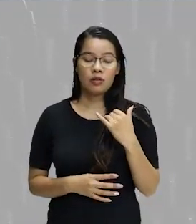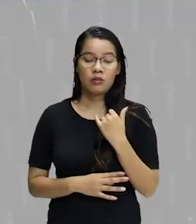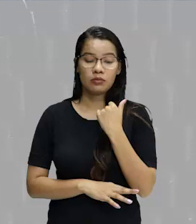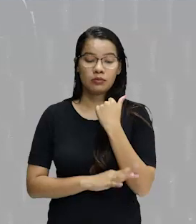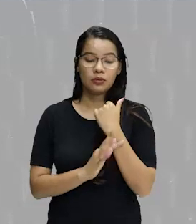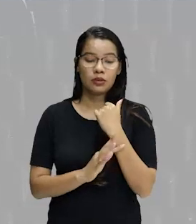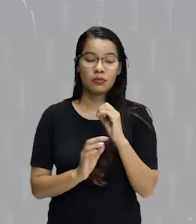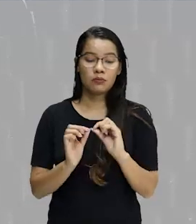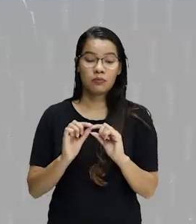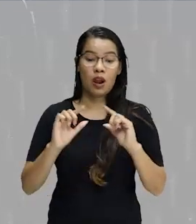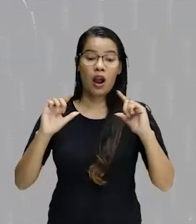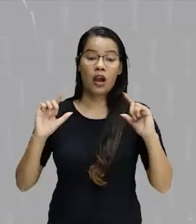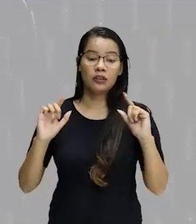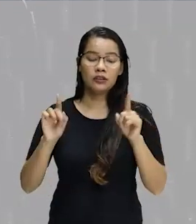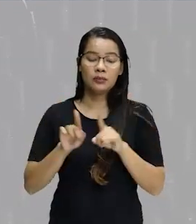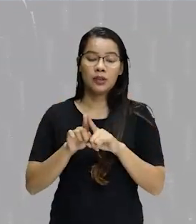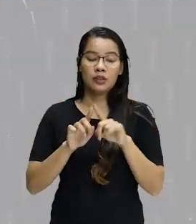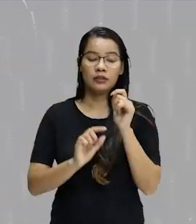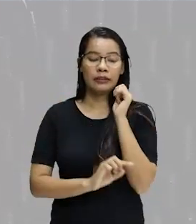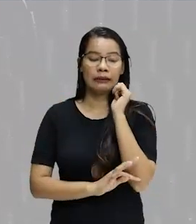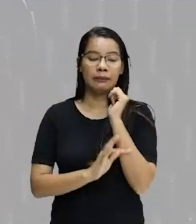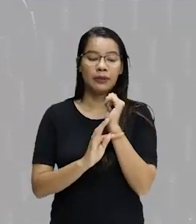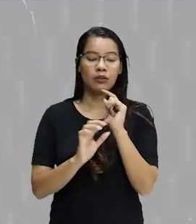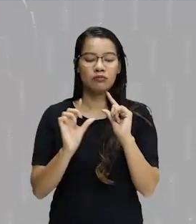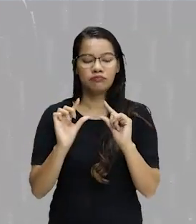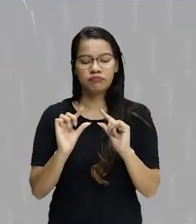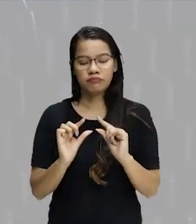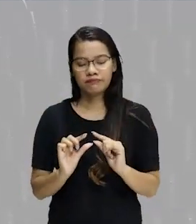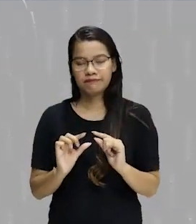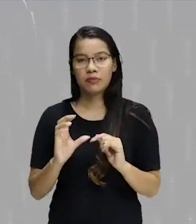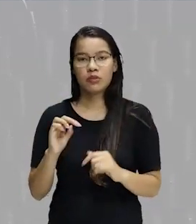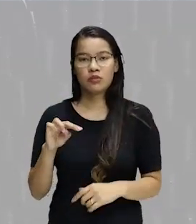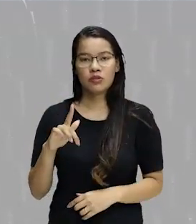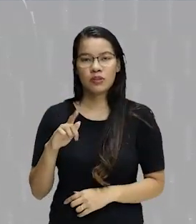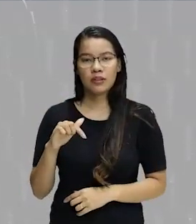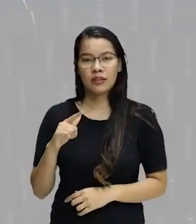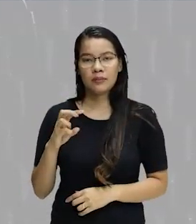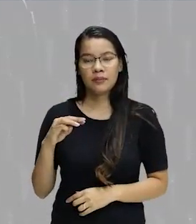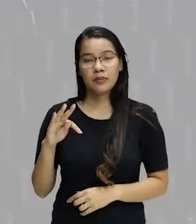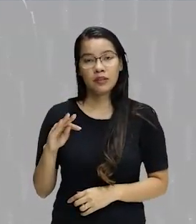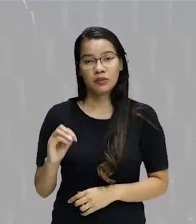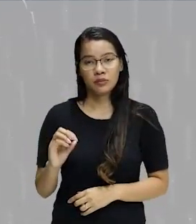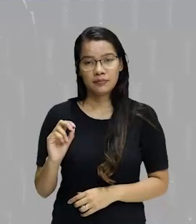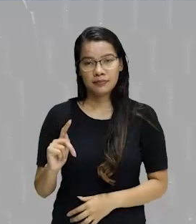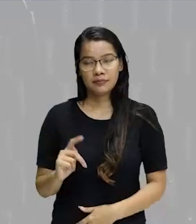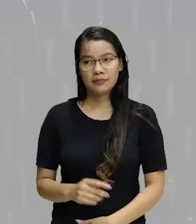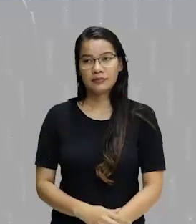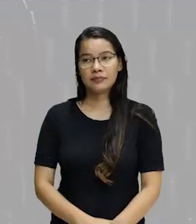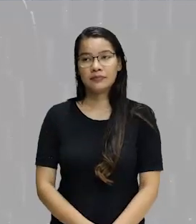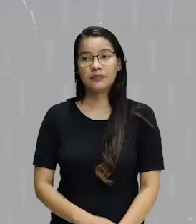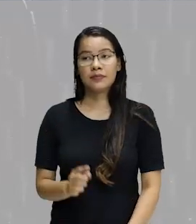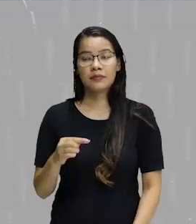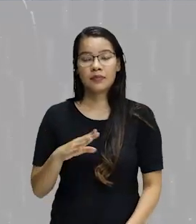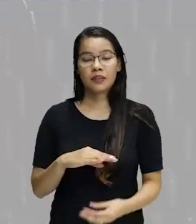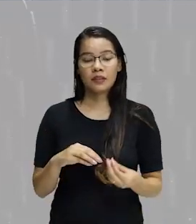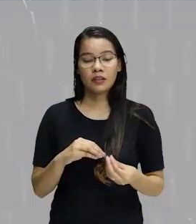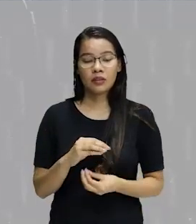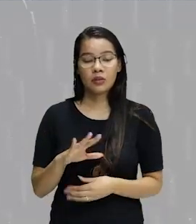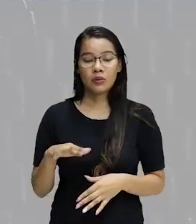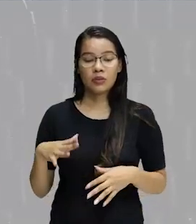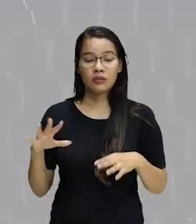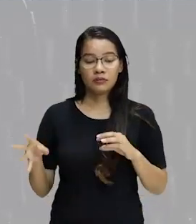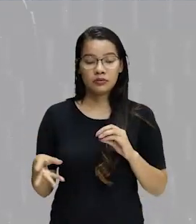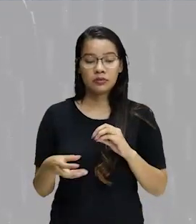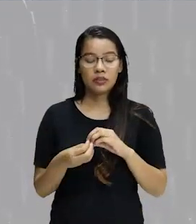água, ele diminui a temperatura de congelamento da água, certo? Essa substância, quando adicionada